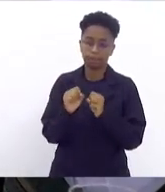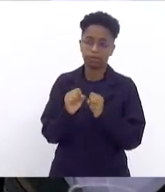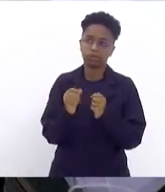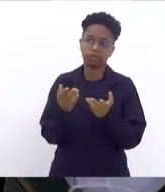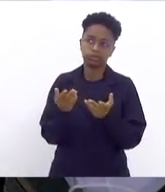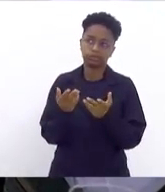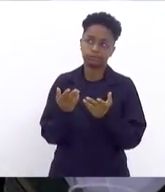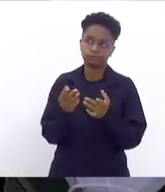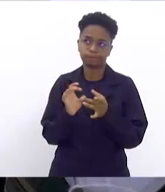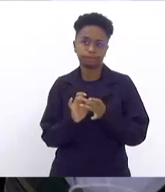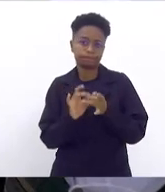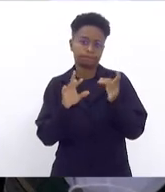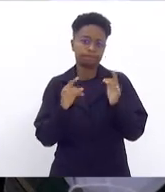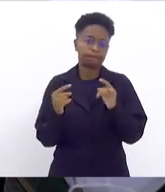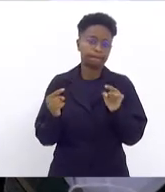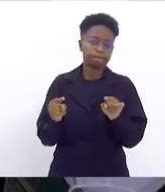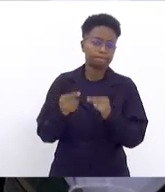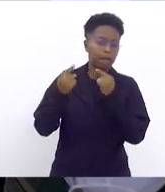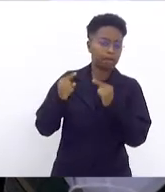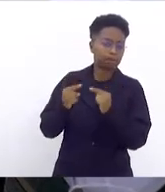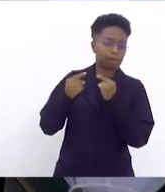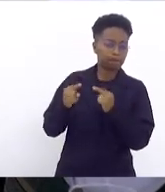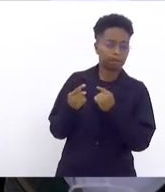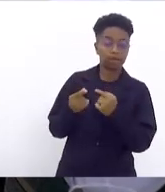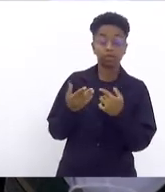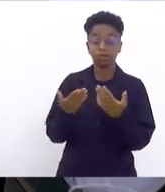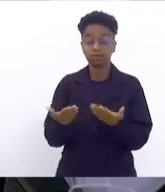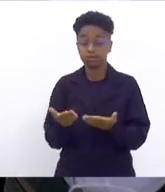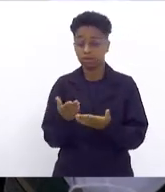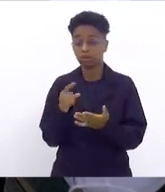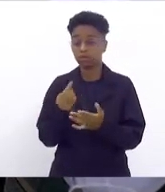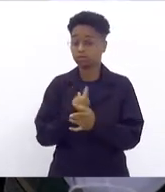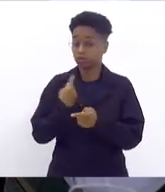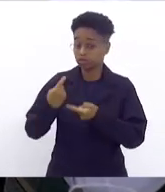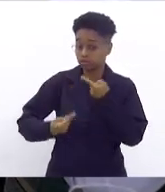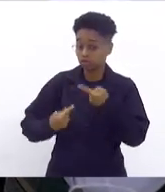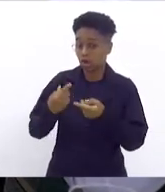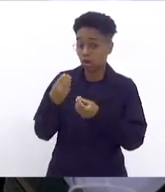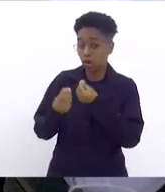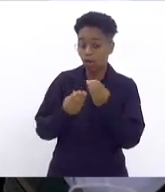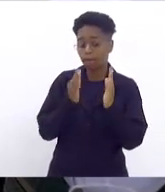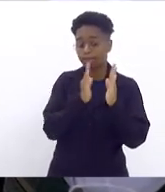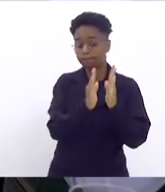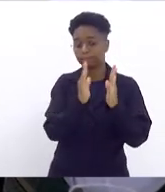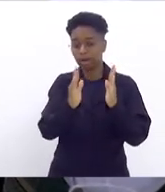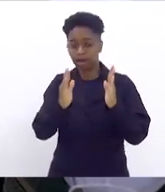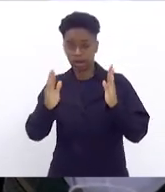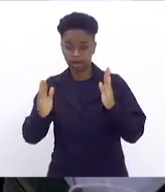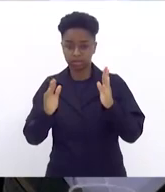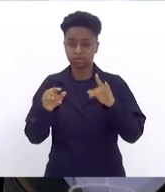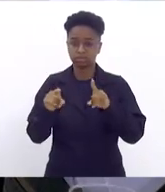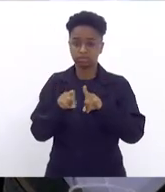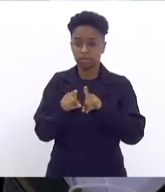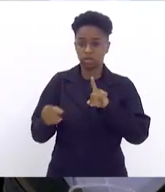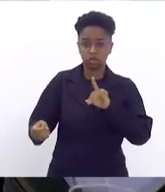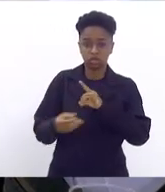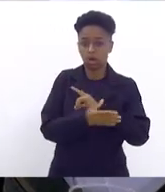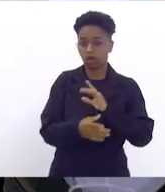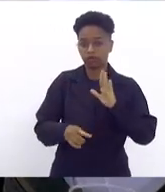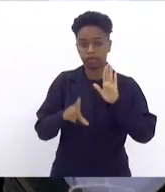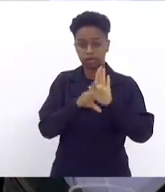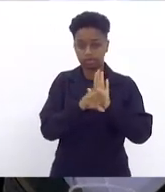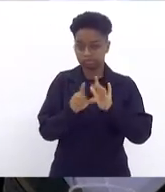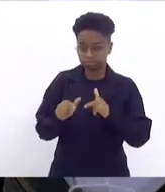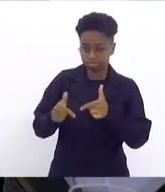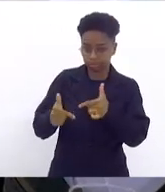para um questionamento. Como a gente está discutindo aqui o procedimento, né, que essa nova legislatura vai lidar com isso,